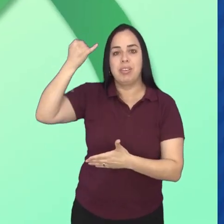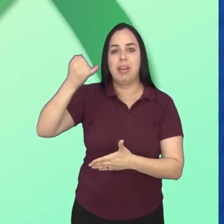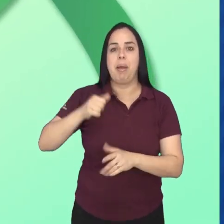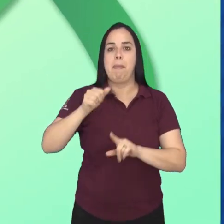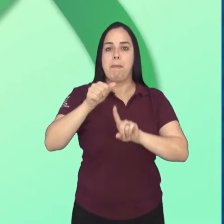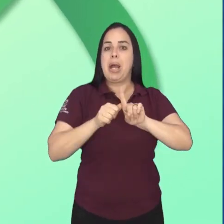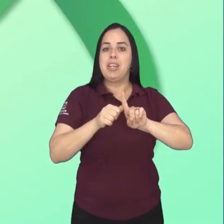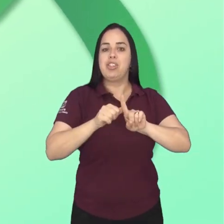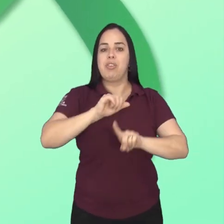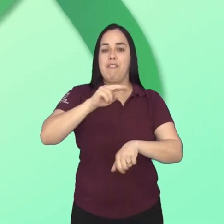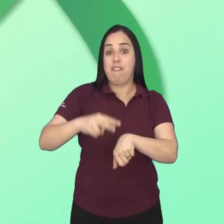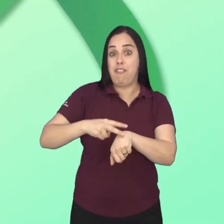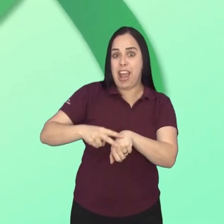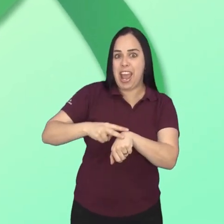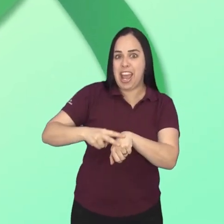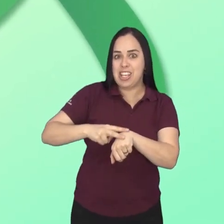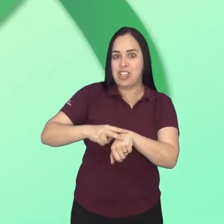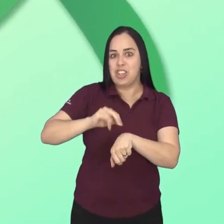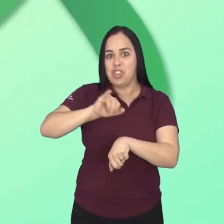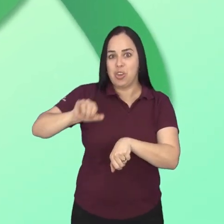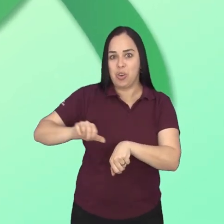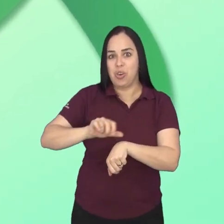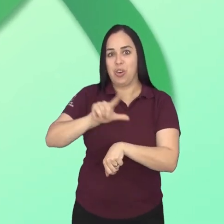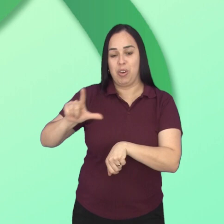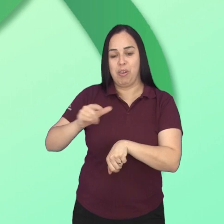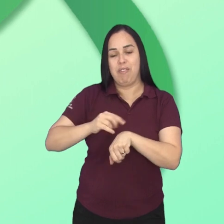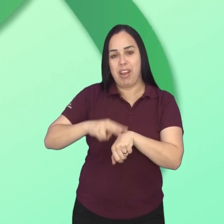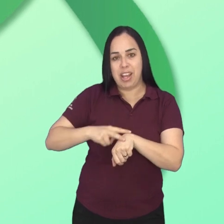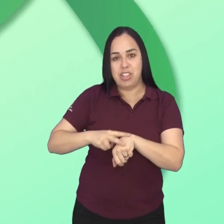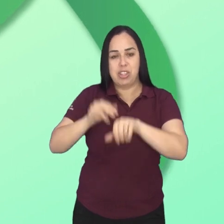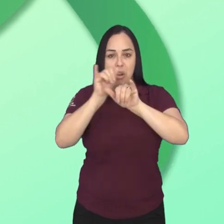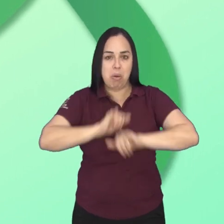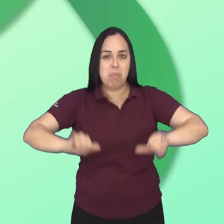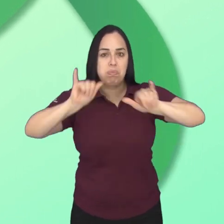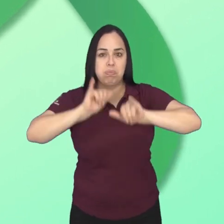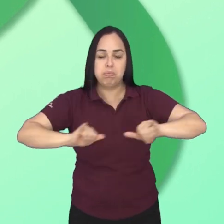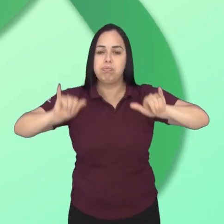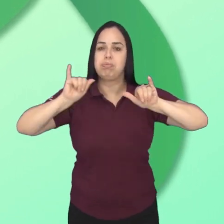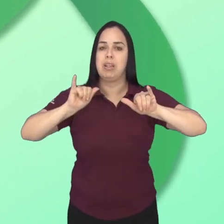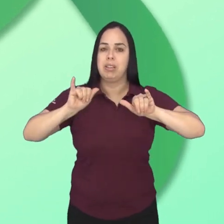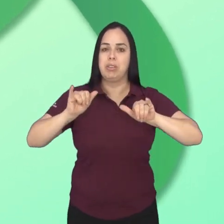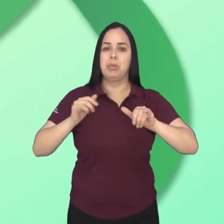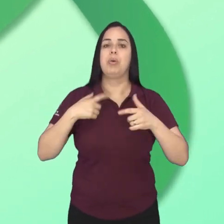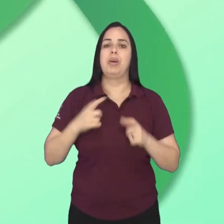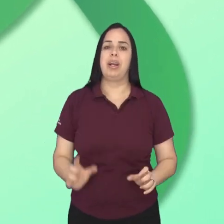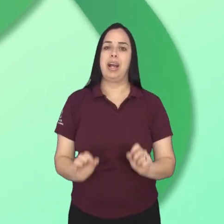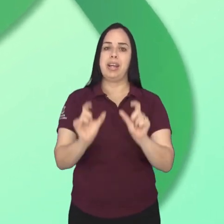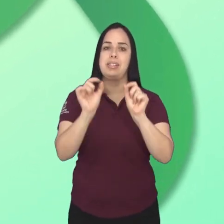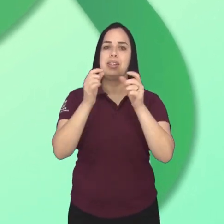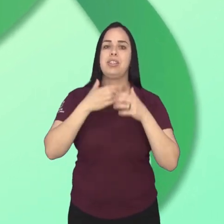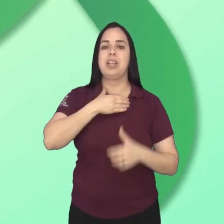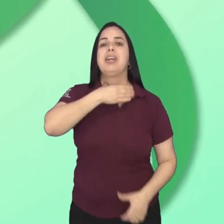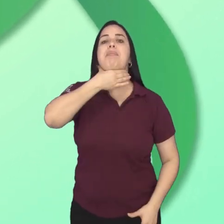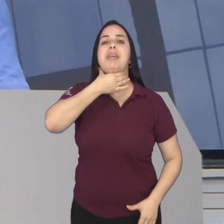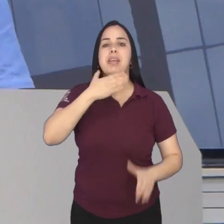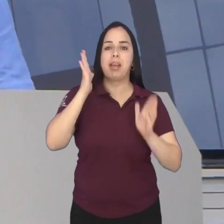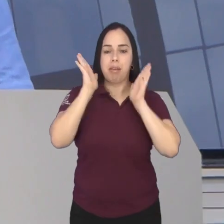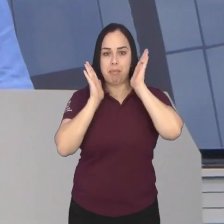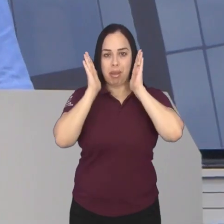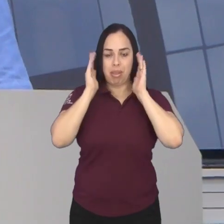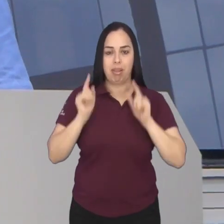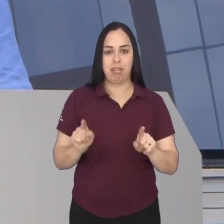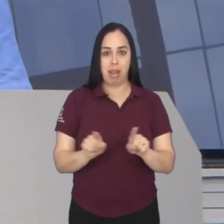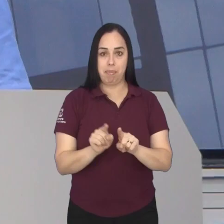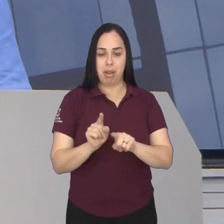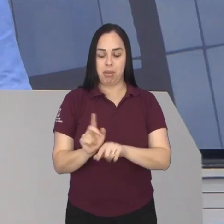sobre a campanha Julho Verde, voltada para a prevenção e conscientização sobre cânceres de cabeça e pescoço. No